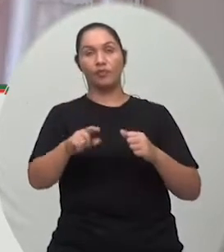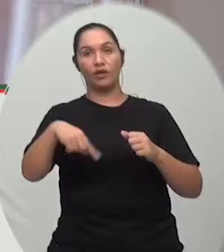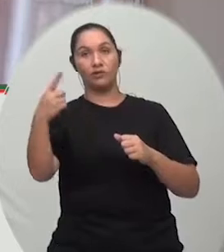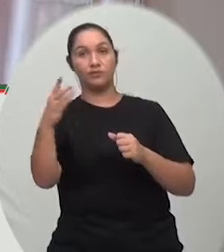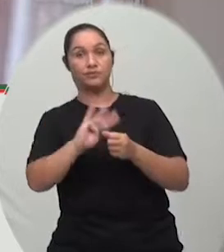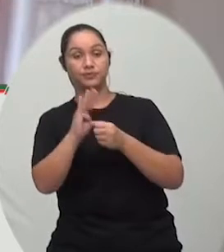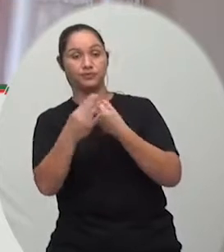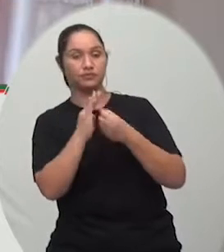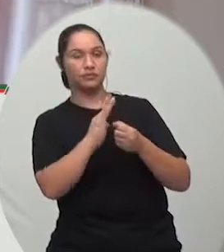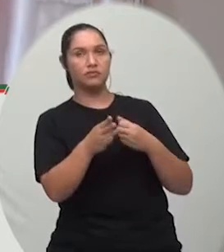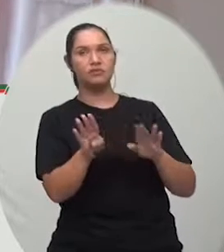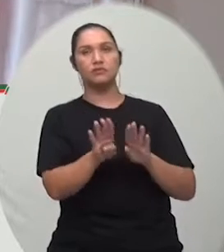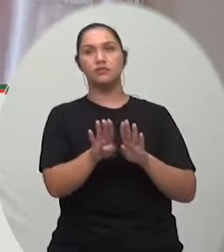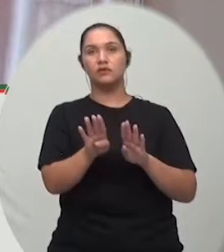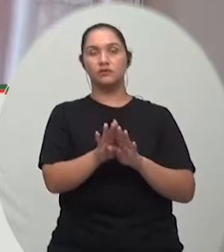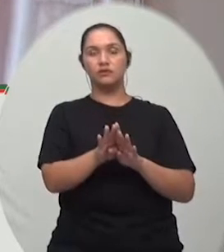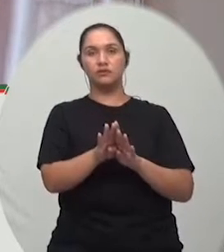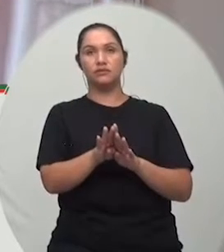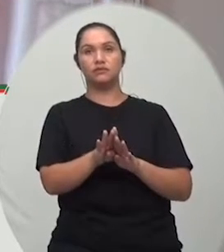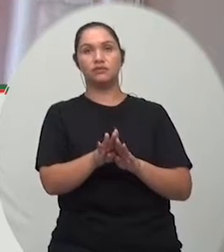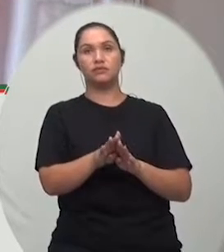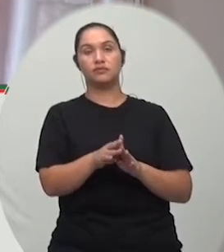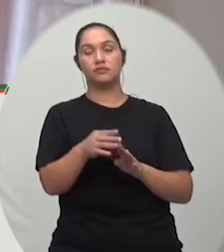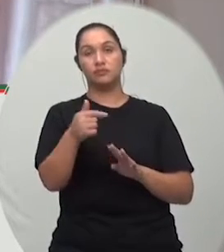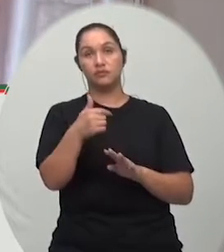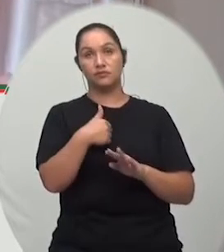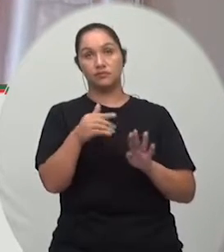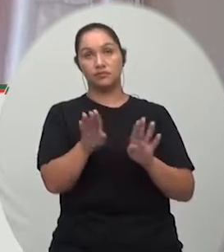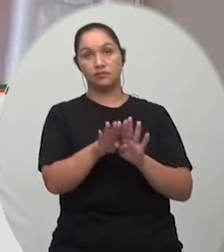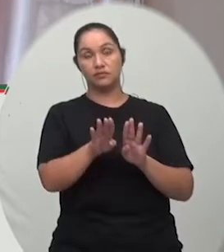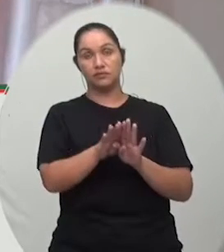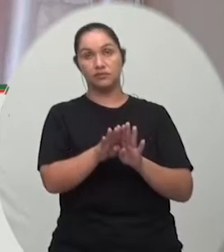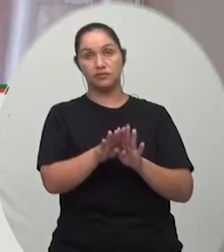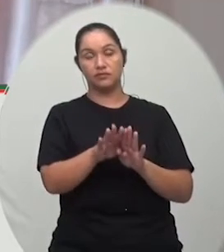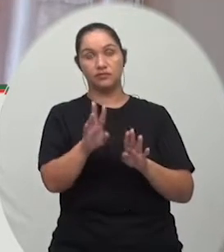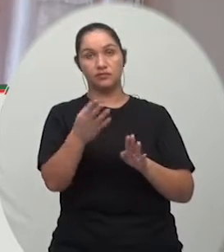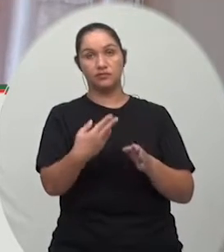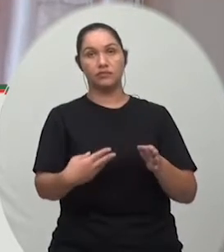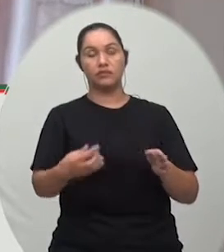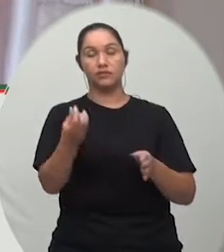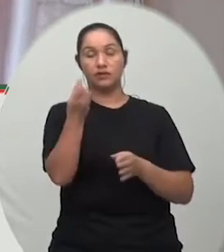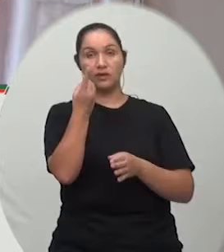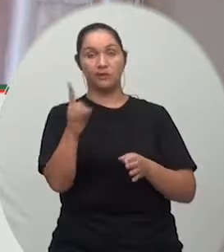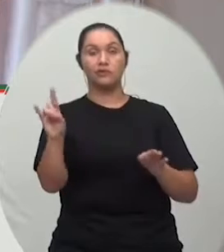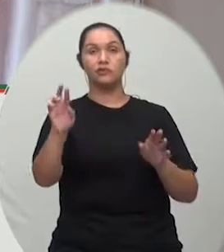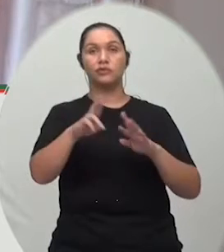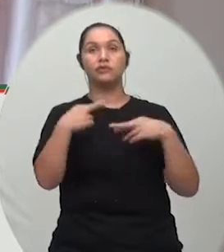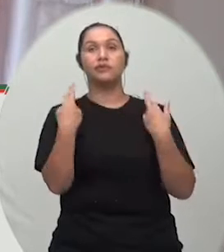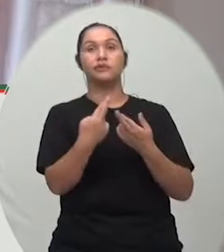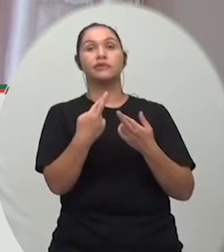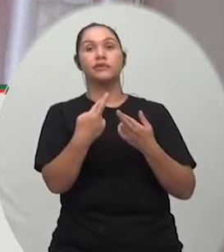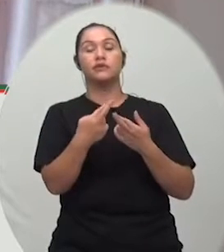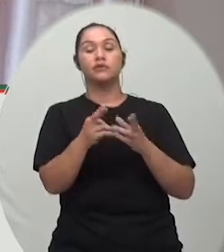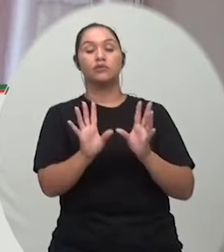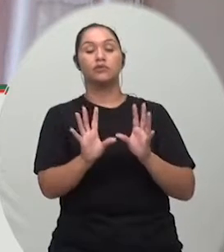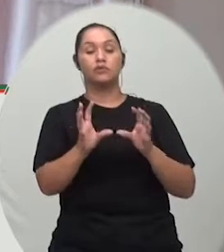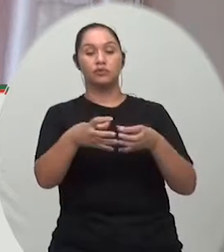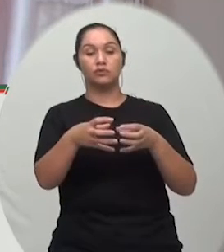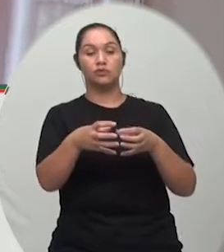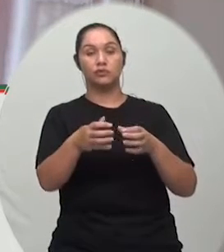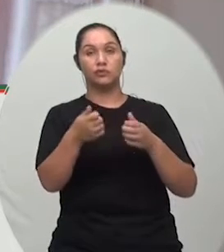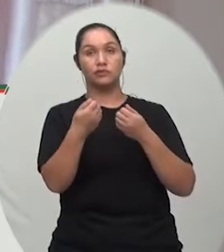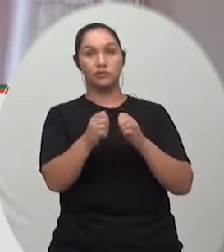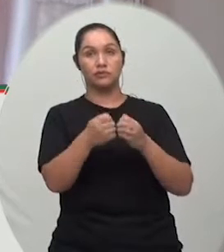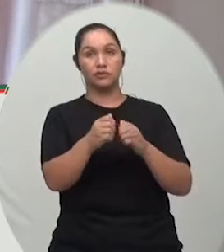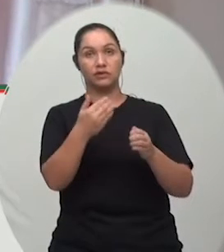um trabalho e fazer essa pesquisa. Eu ofereci isso também na última reunião do Conselho de Transporte, para que eles